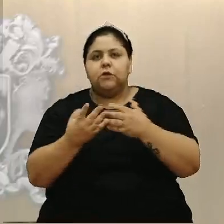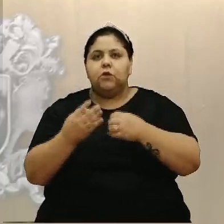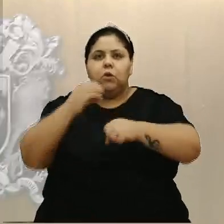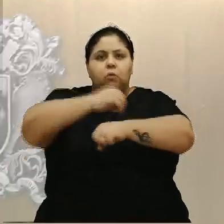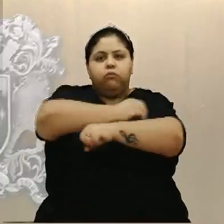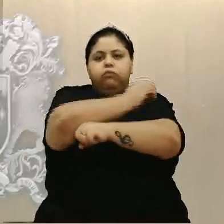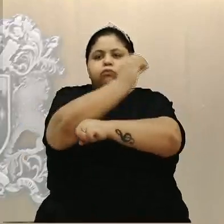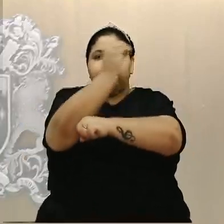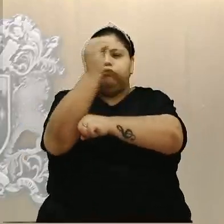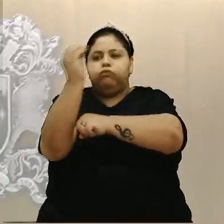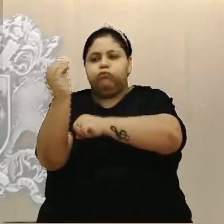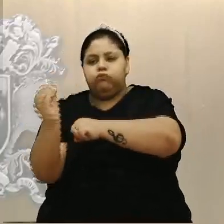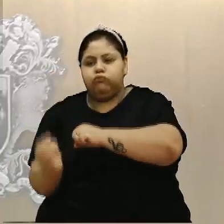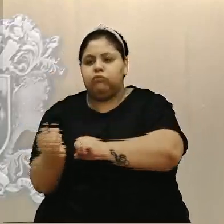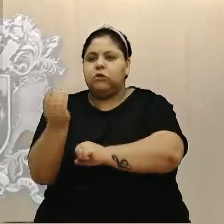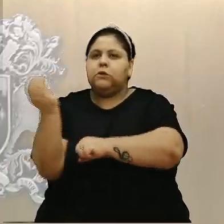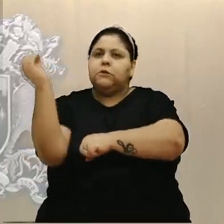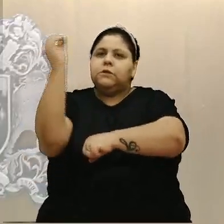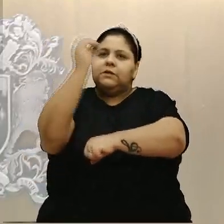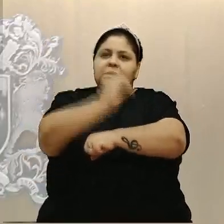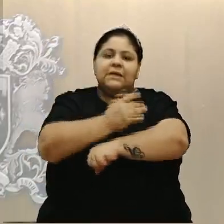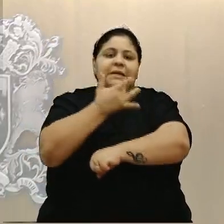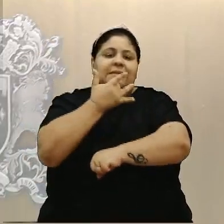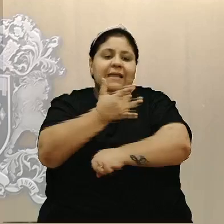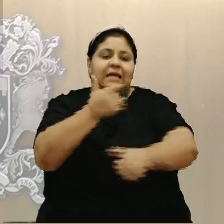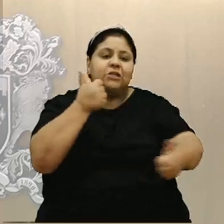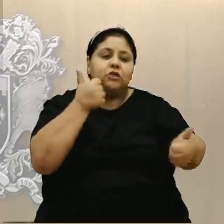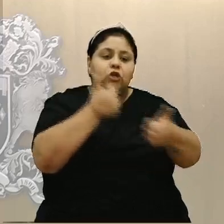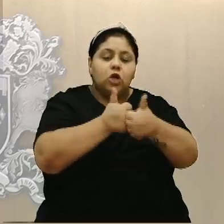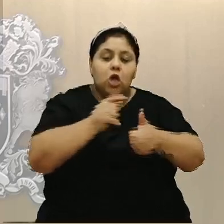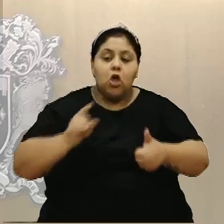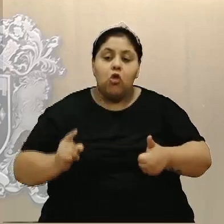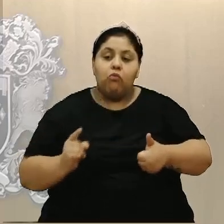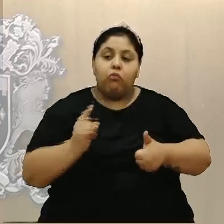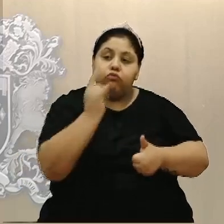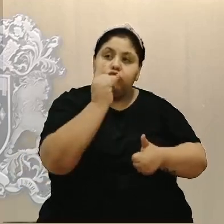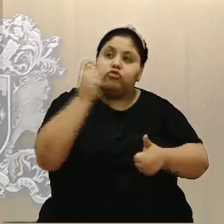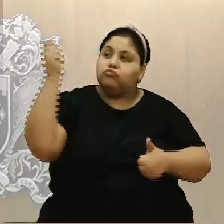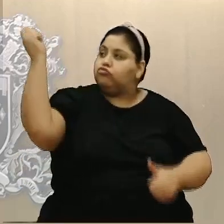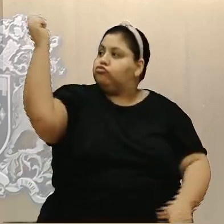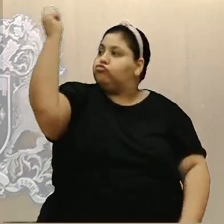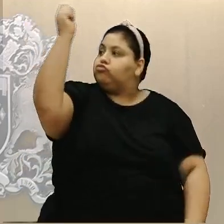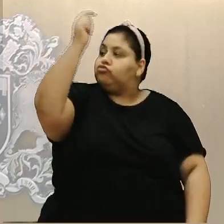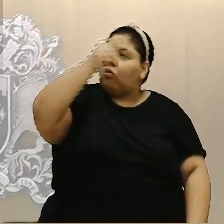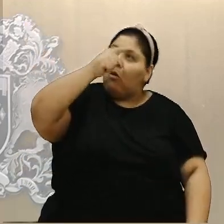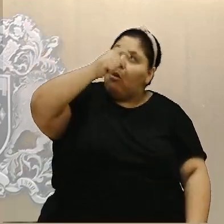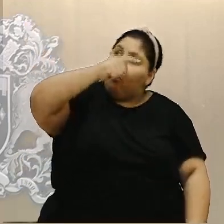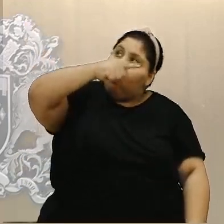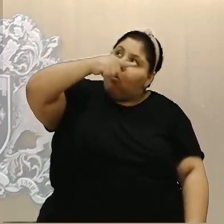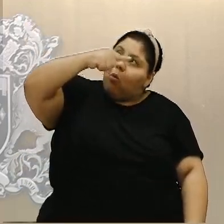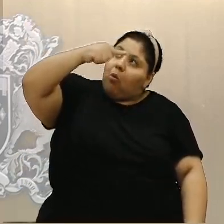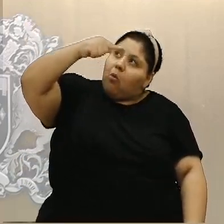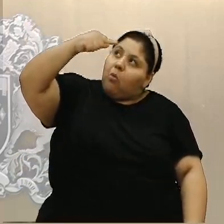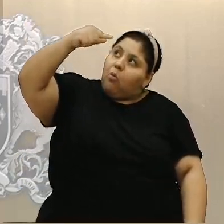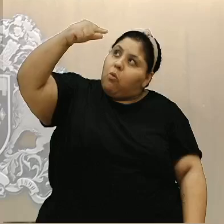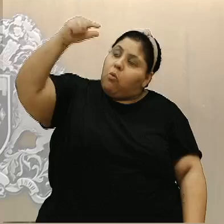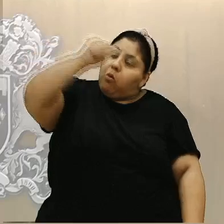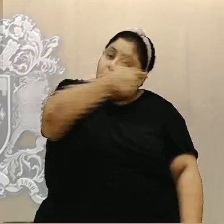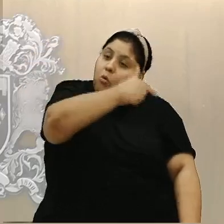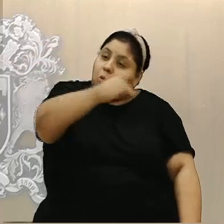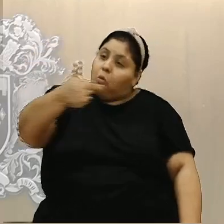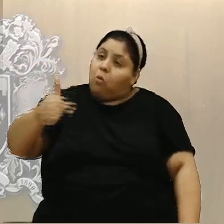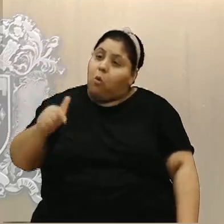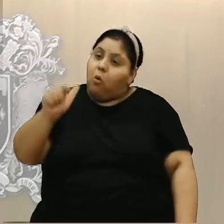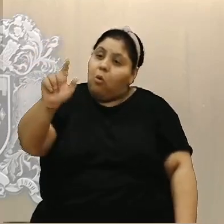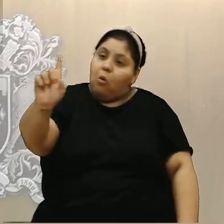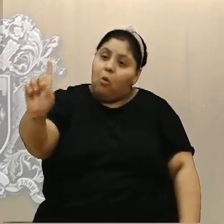passando, a tarde já cruzava e os últimos raios de sol despontavam no céu, quando um outro peregrino, no